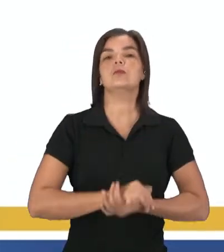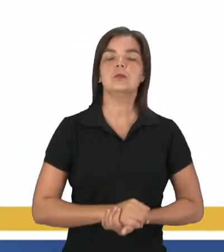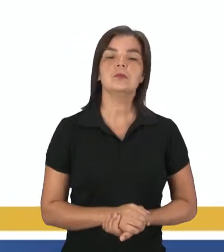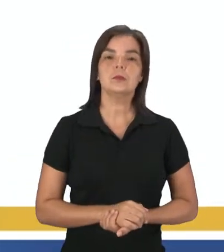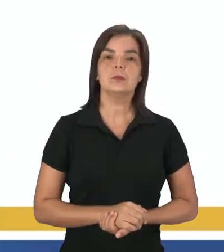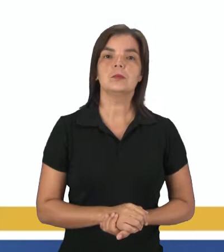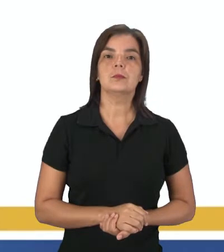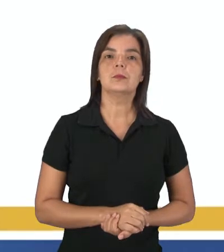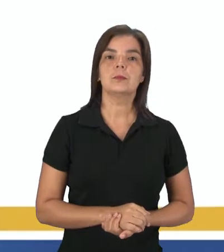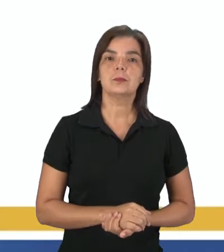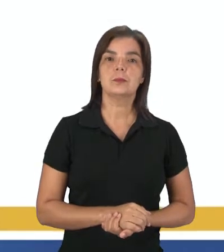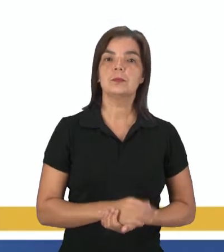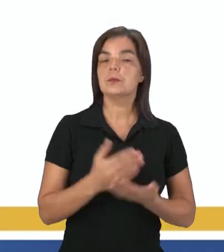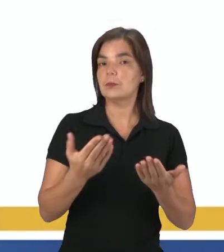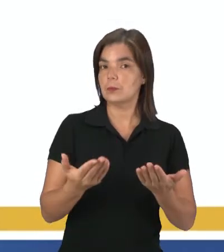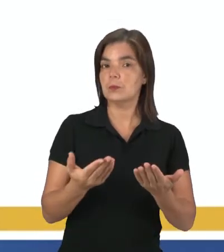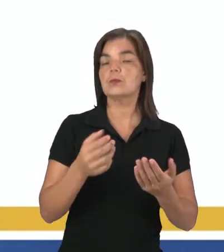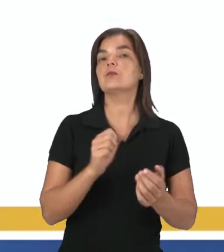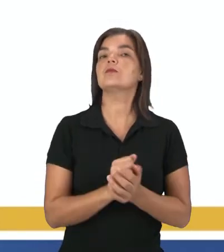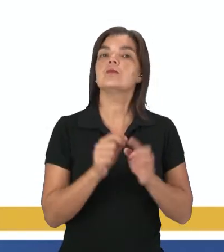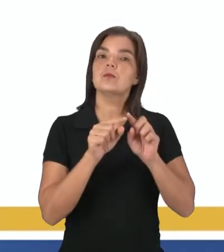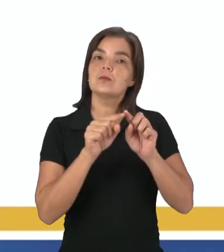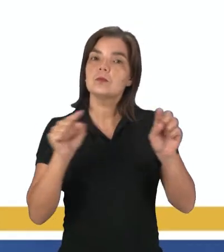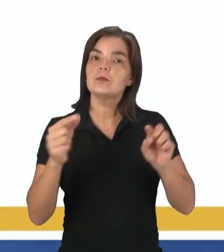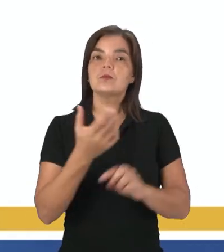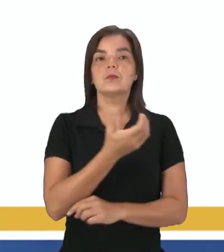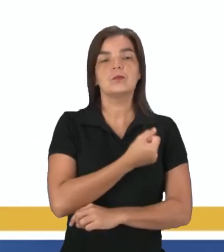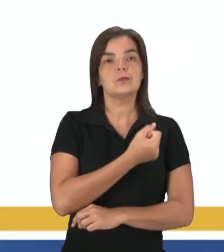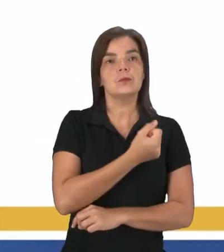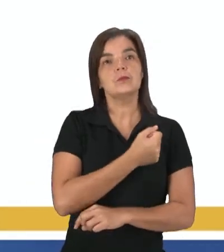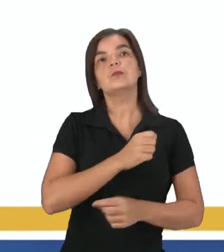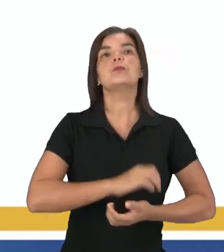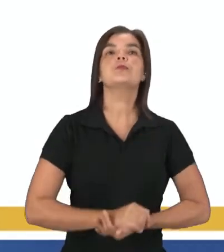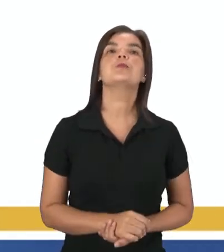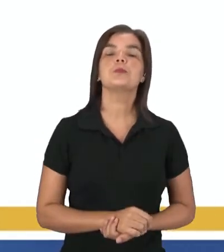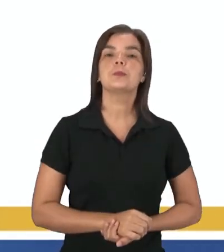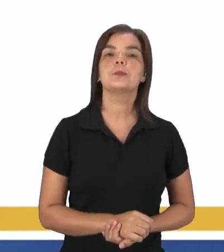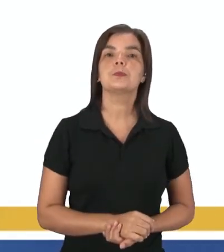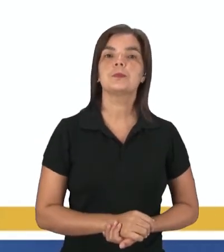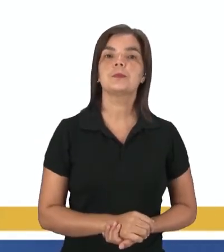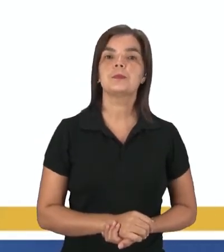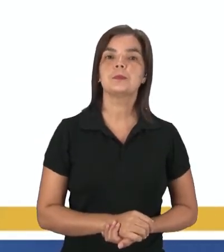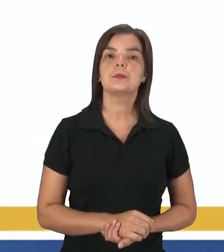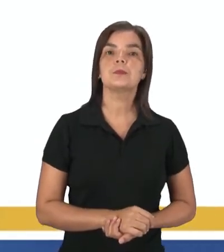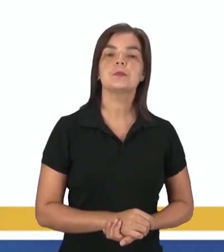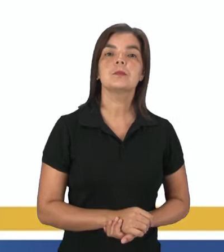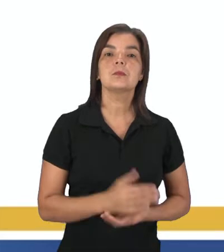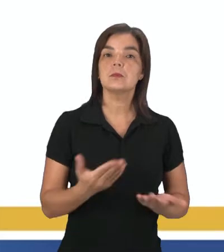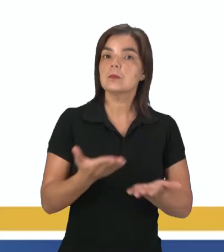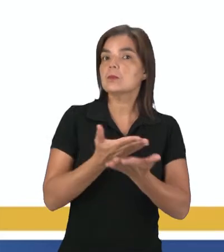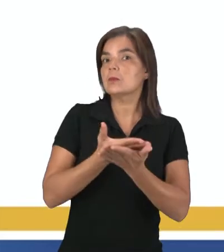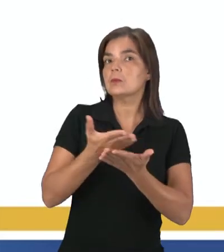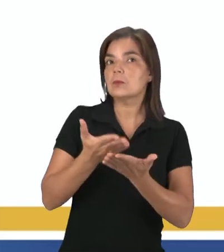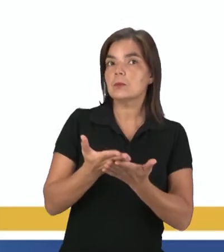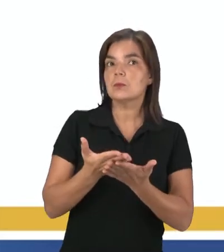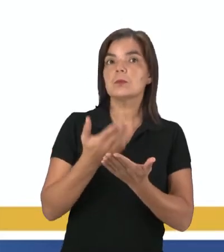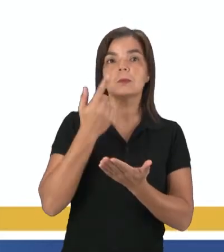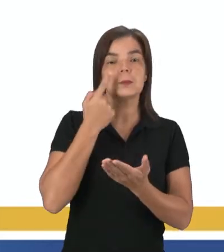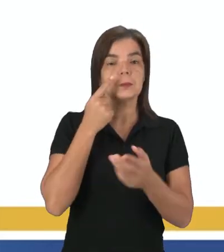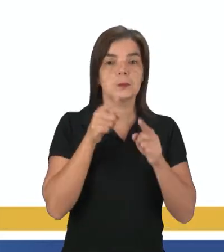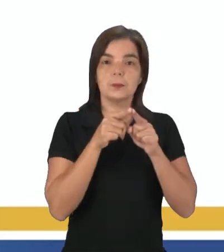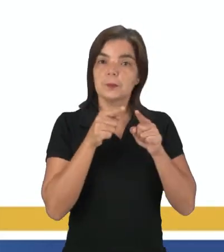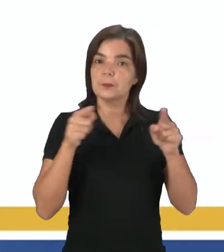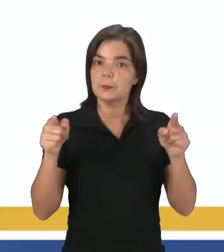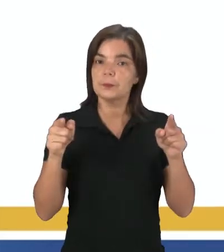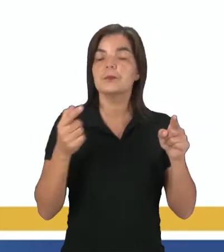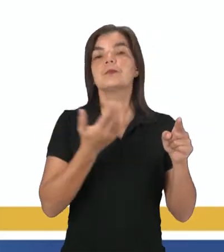tem que ter o mesmo padrão. É assim que funciona a nossa reta numerada. Bom, vamos iniciar preenchendo o